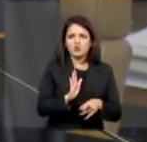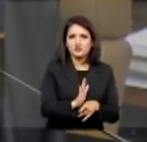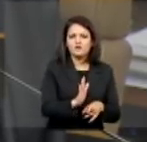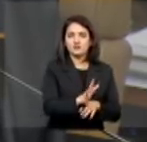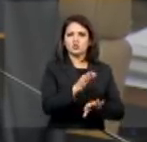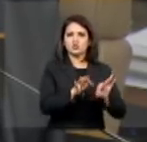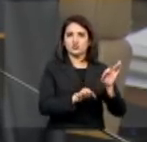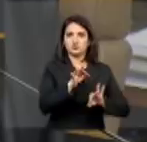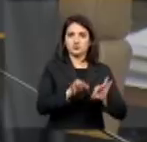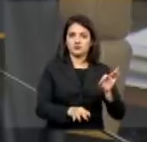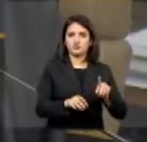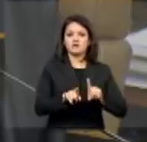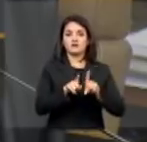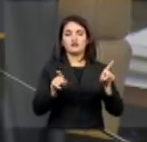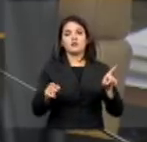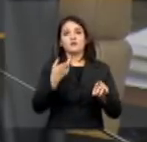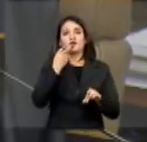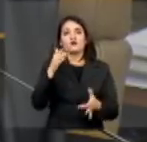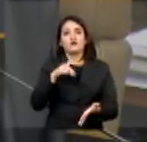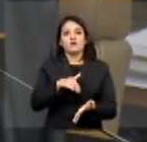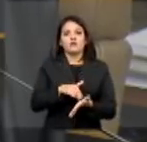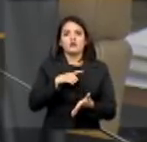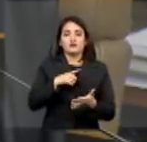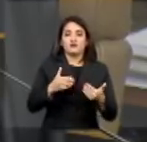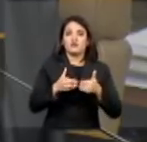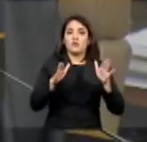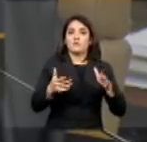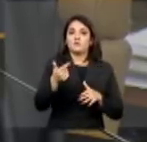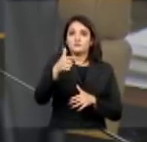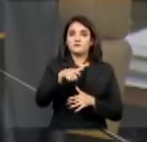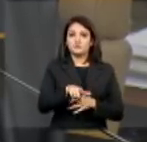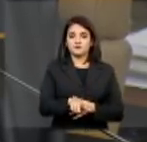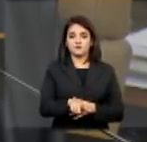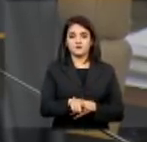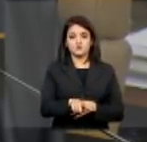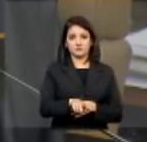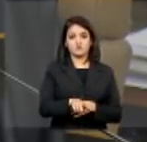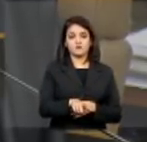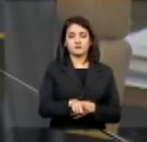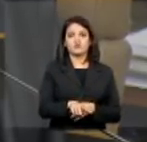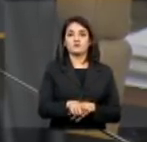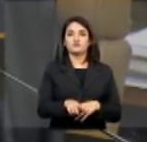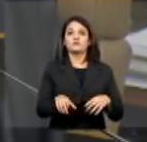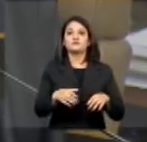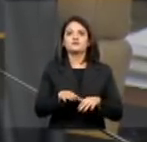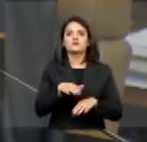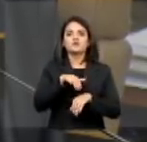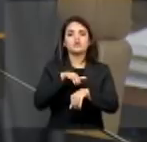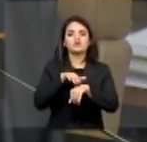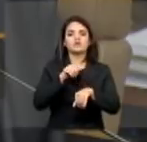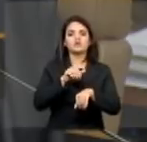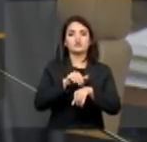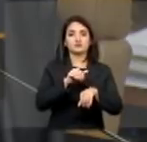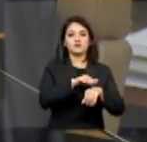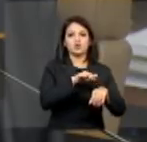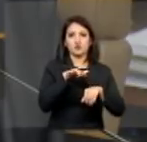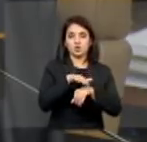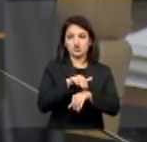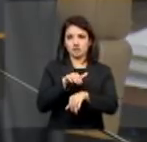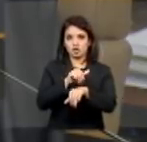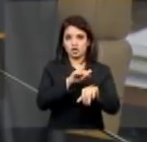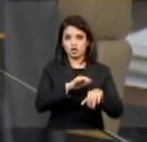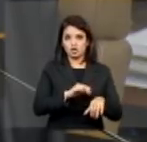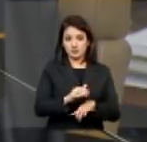fato que impôs a reabertura do contraditório com intimação das partes para eventual complementação de suas